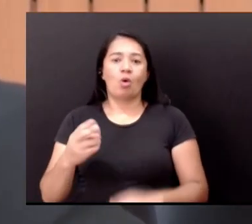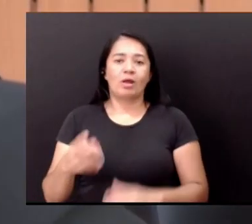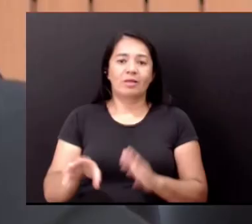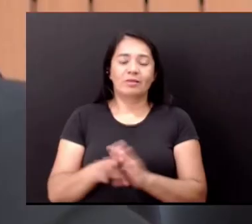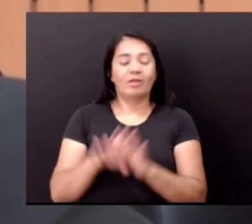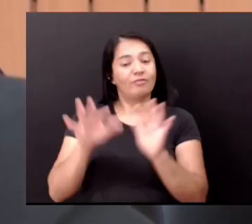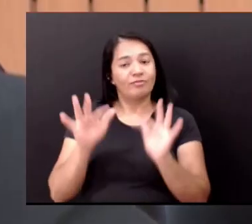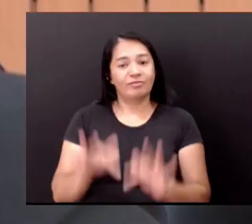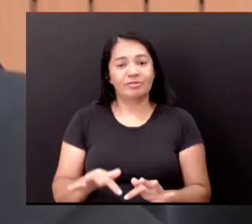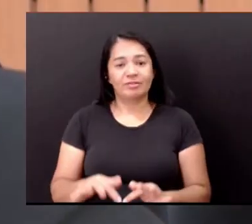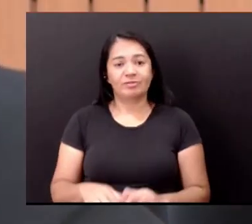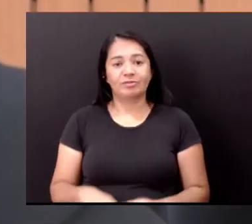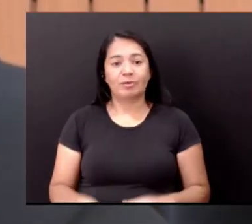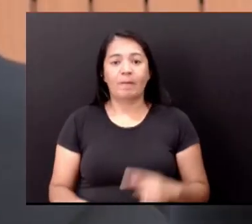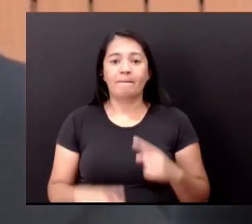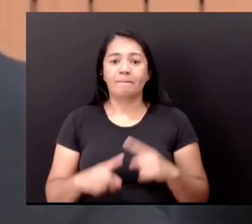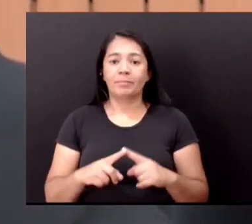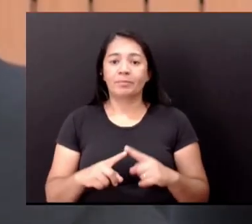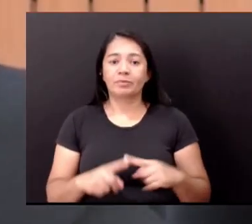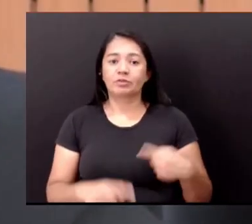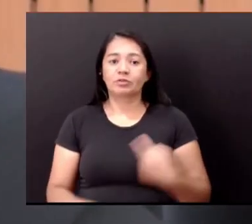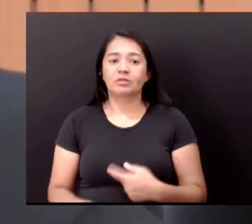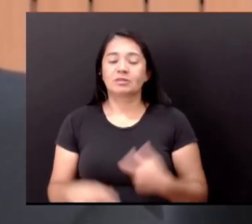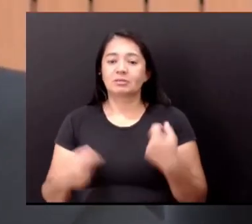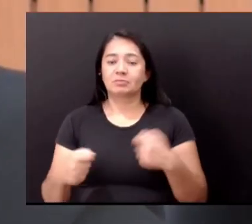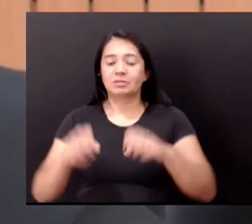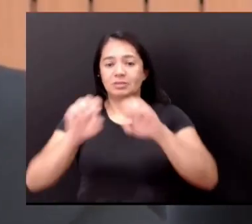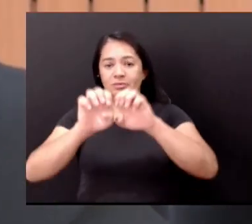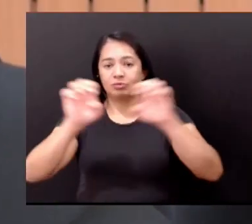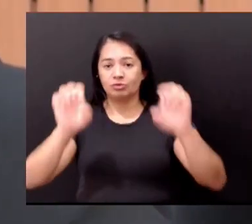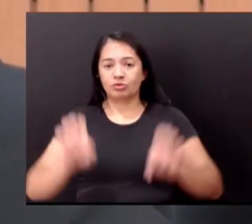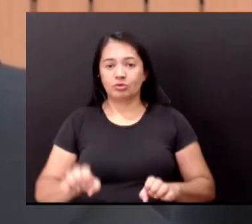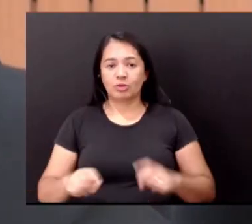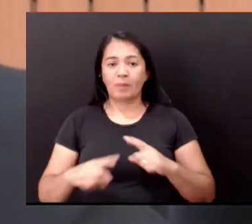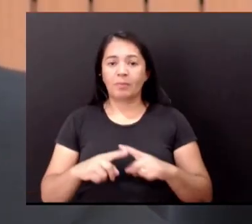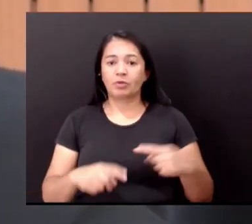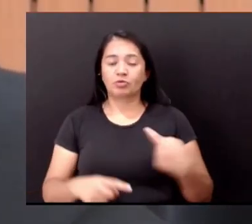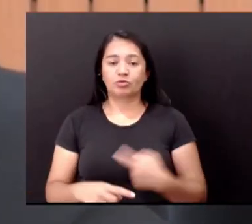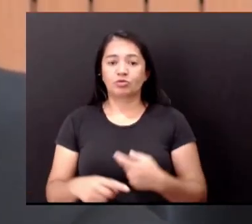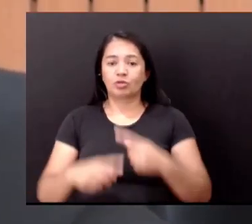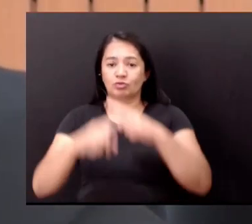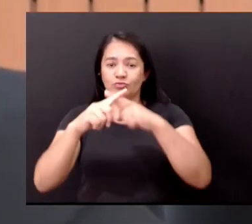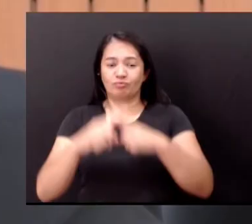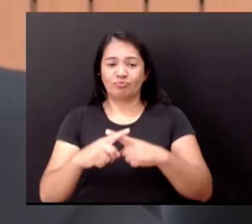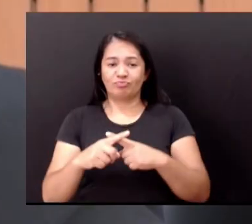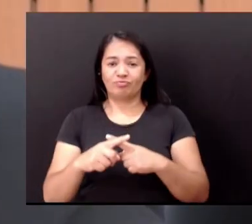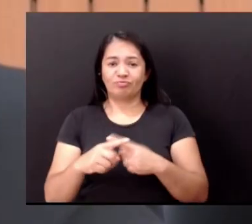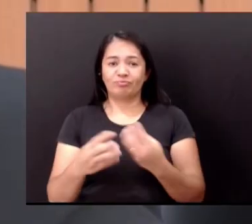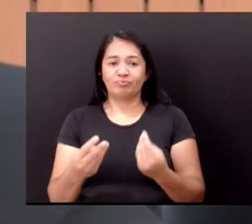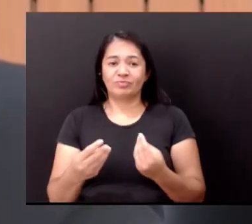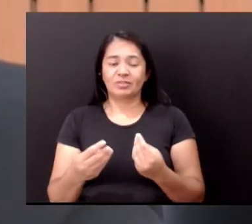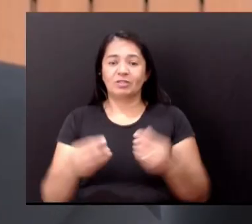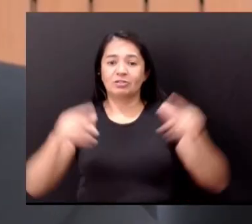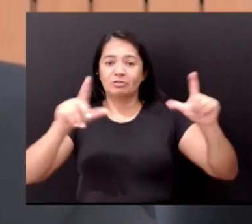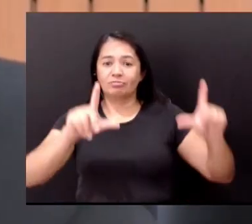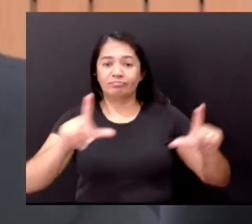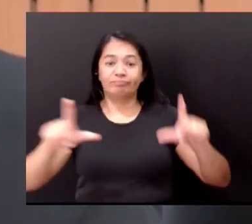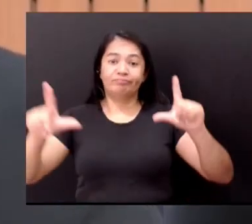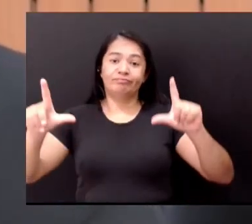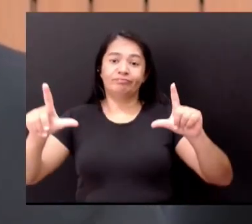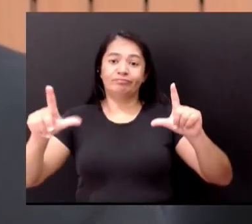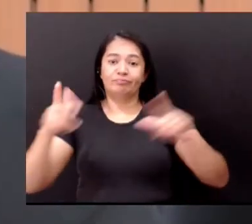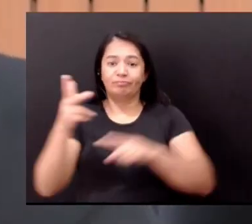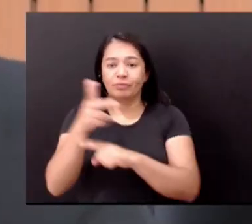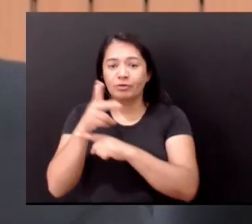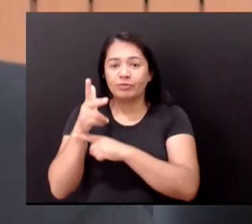gente precisa de uma estrutura, porque os nossos jogos da final eles são televisionados. Então nós temos uma grande parceria